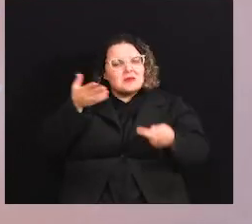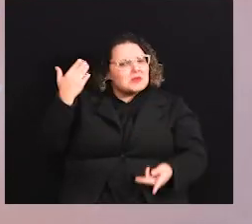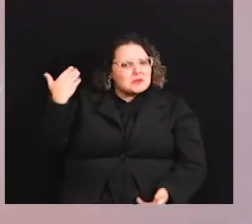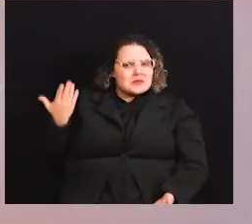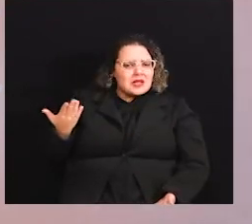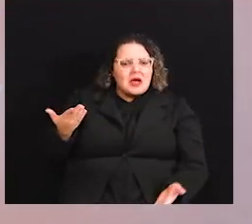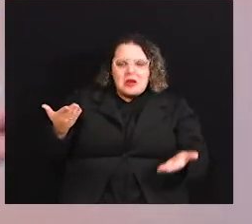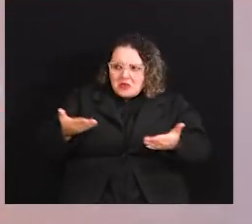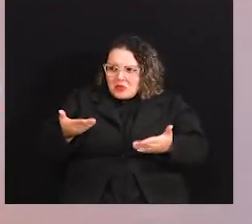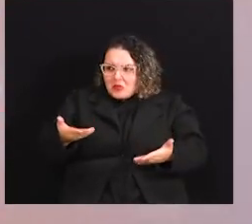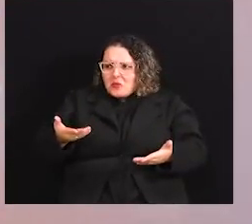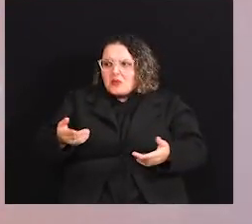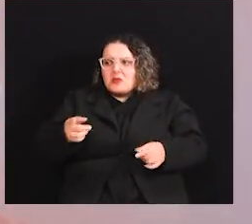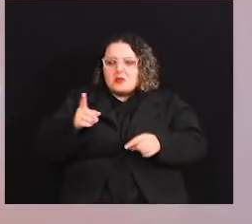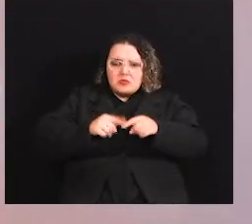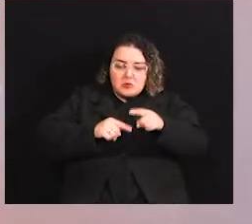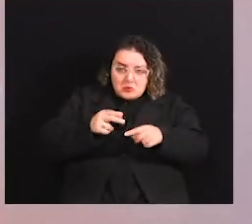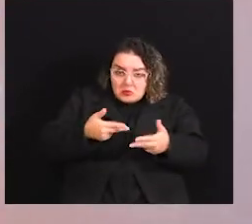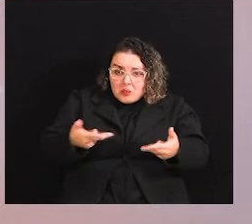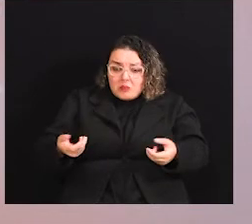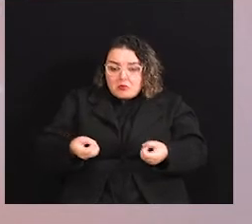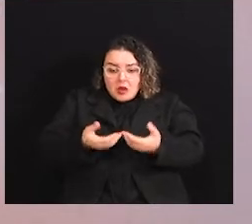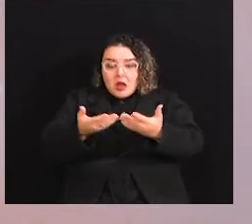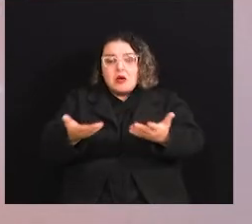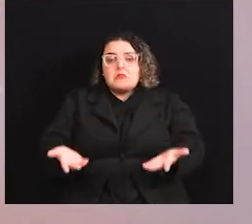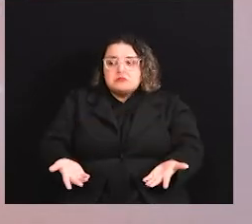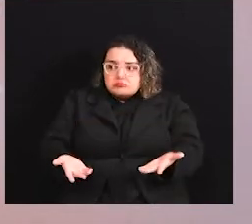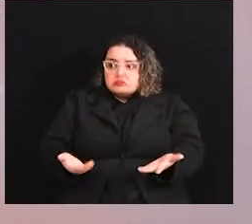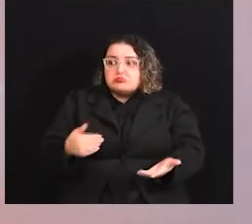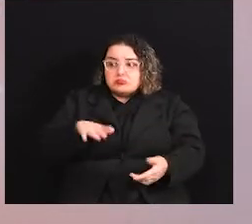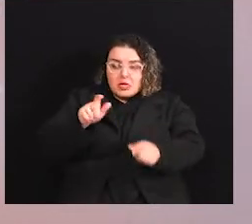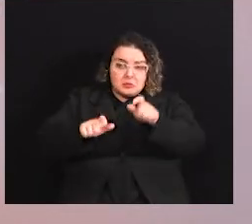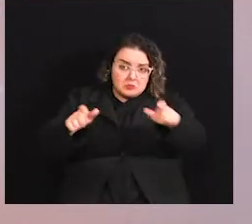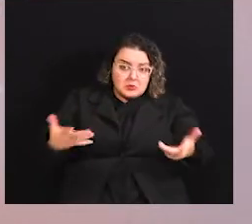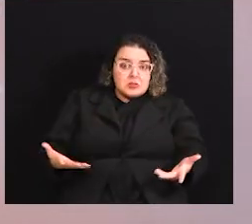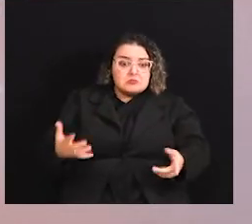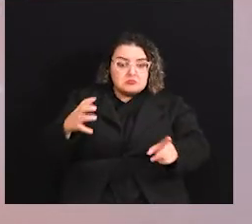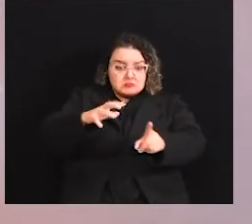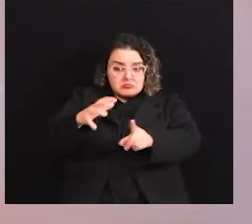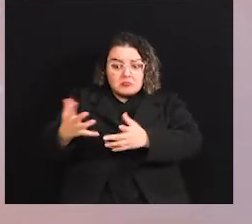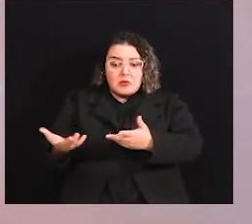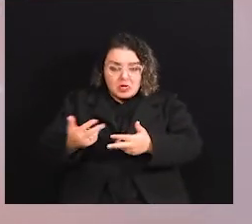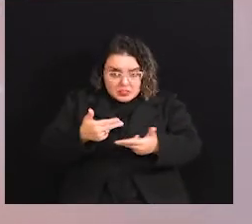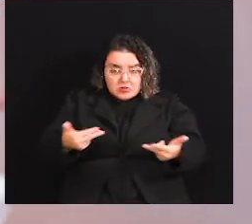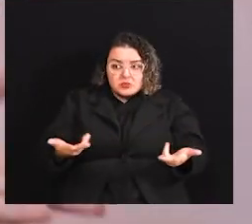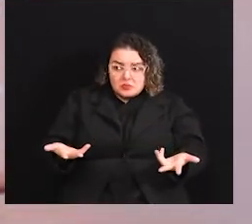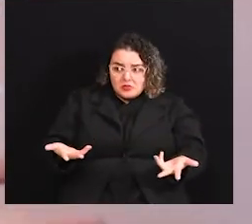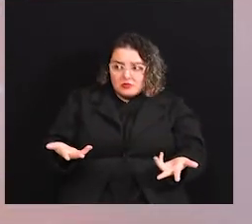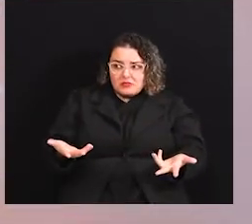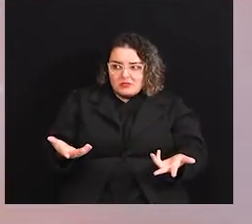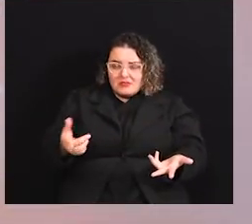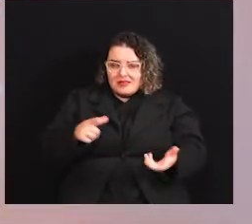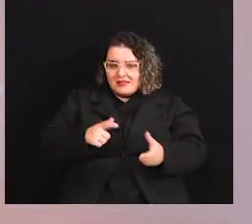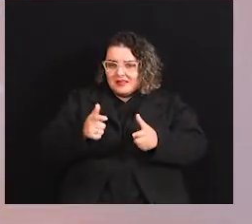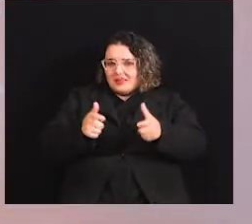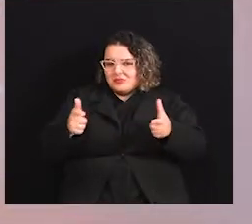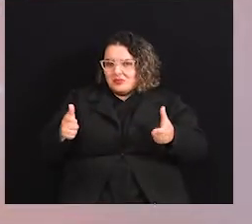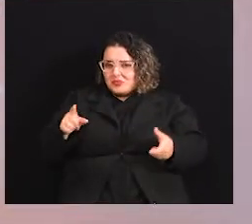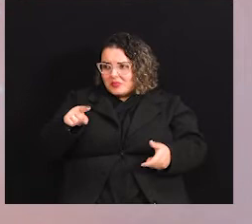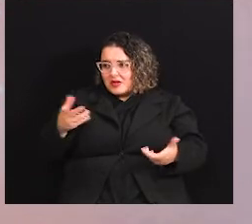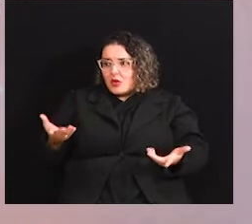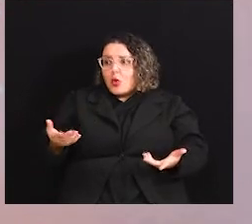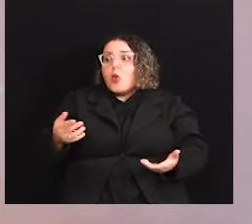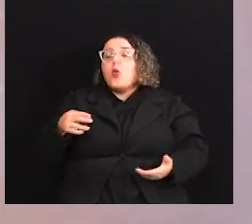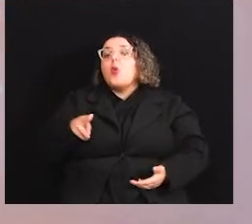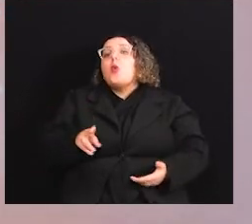lactose. Agora que a gente vê mais produtos disponíveis, mais gente sendo afetada por isso, tá tendo um aumento mesmo?